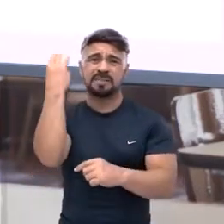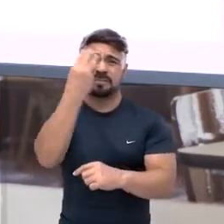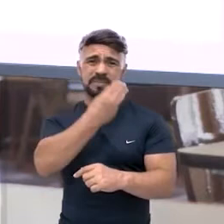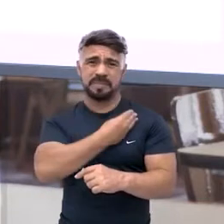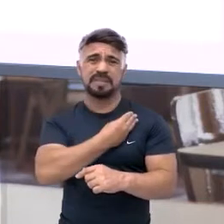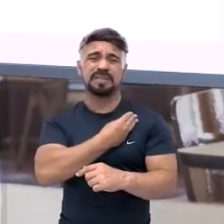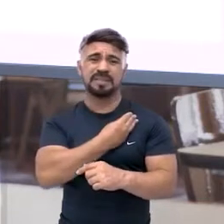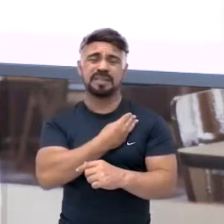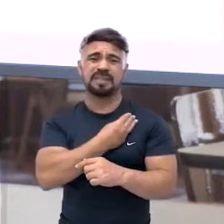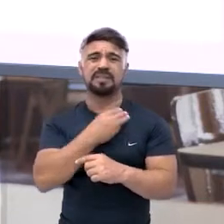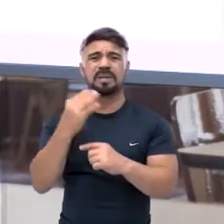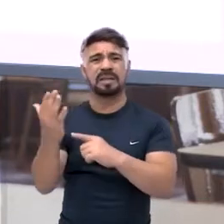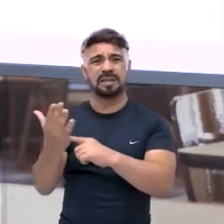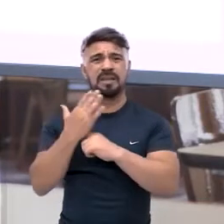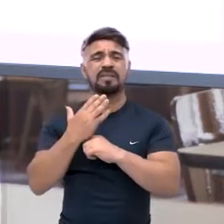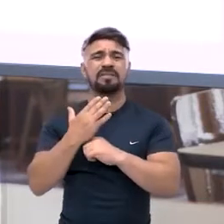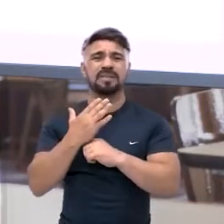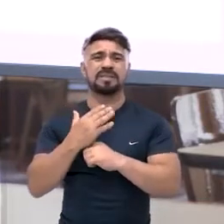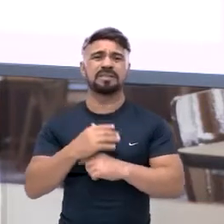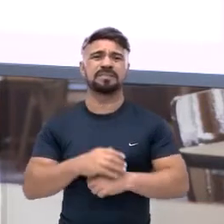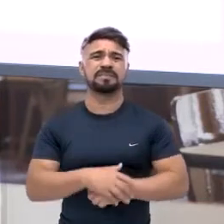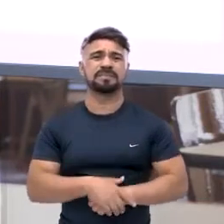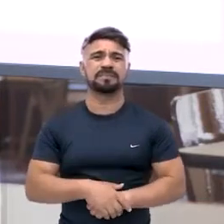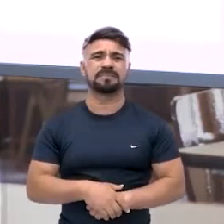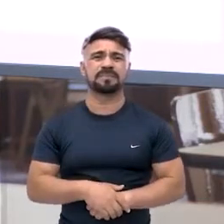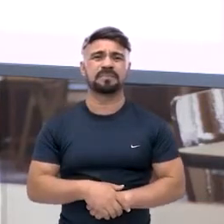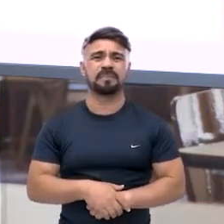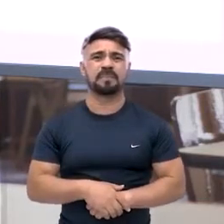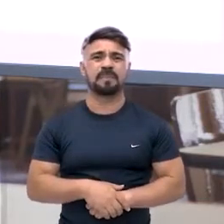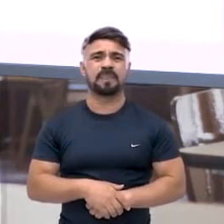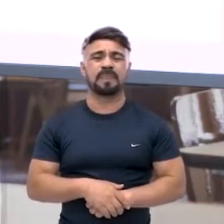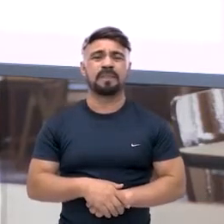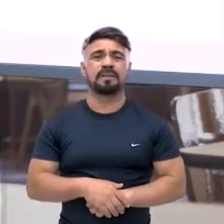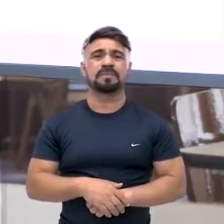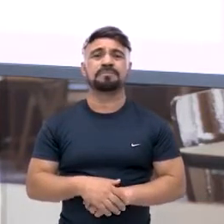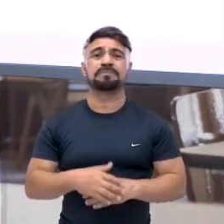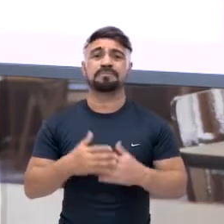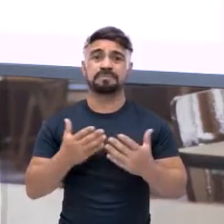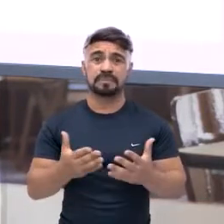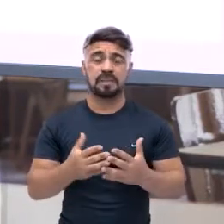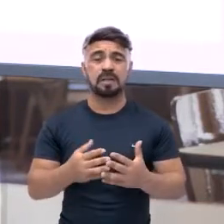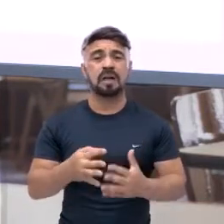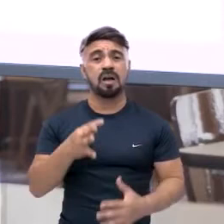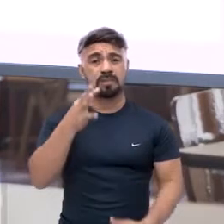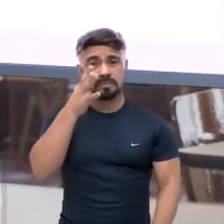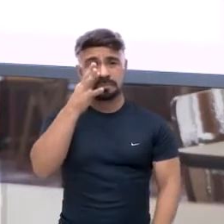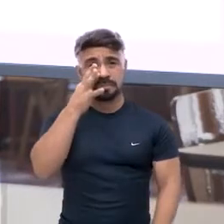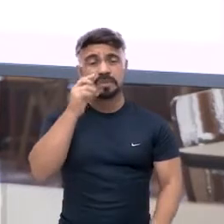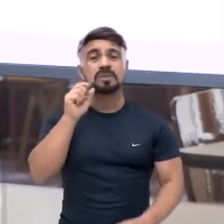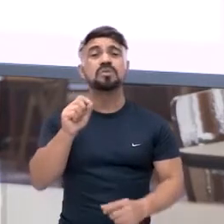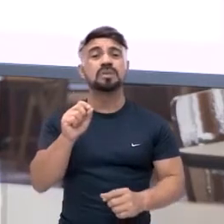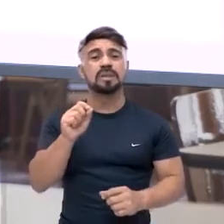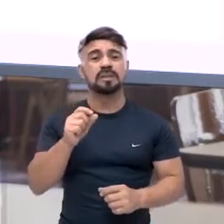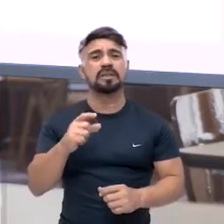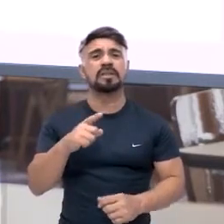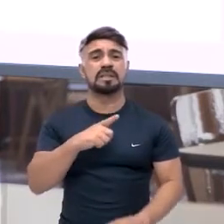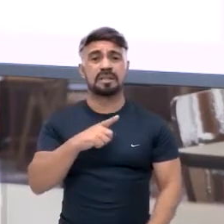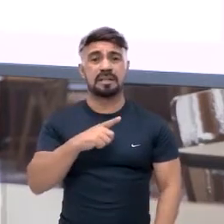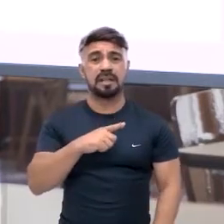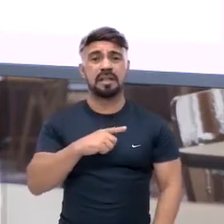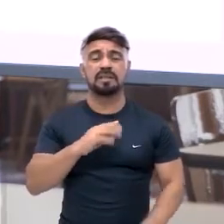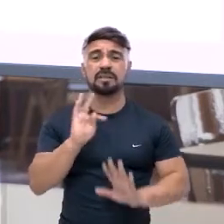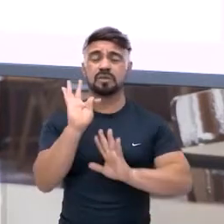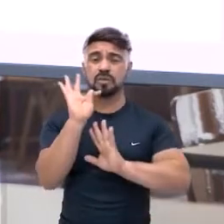Nossa Senhora como defensora no momento do julgamento. Queridos, observem que